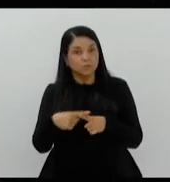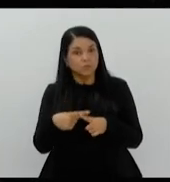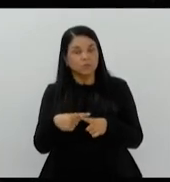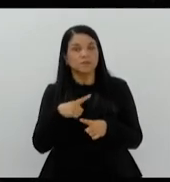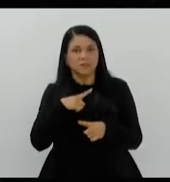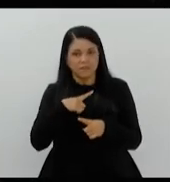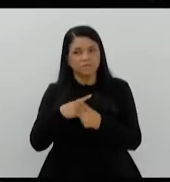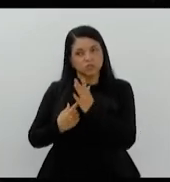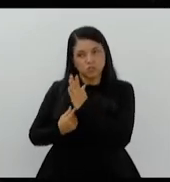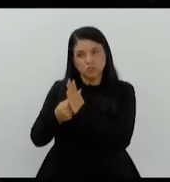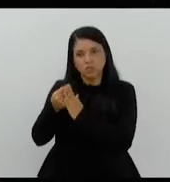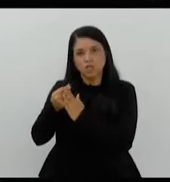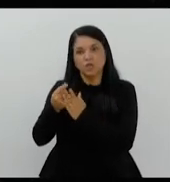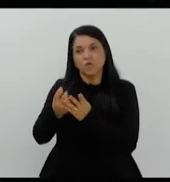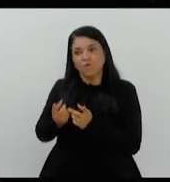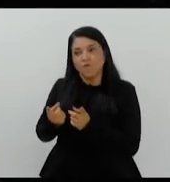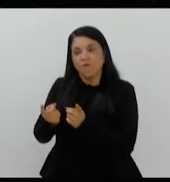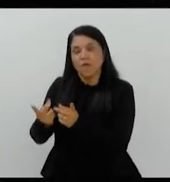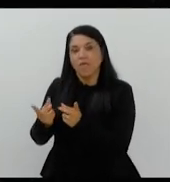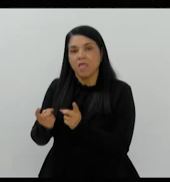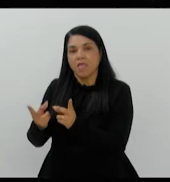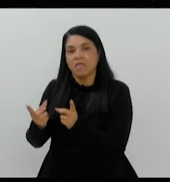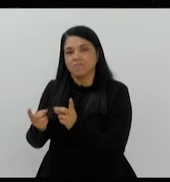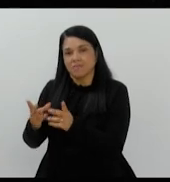dinheiro da venda da SEDAI,